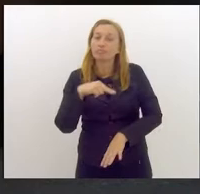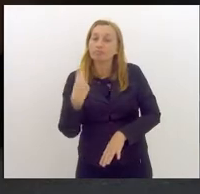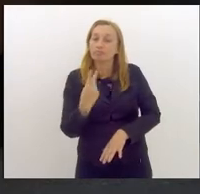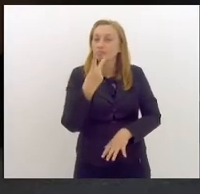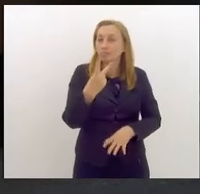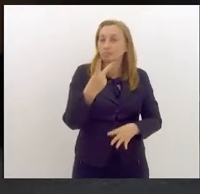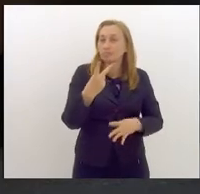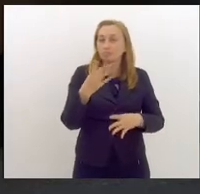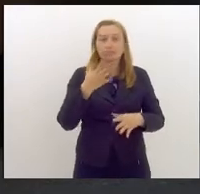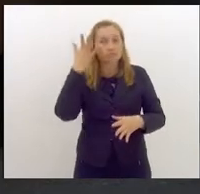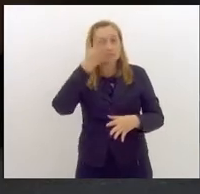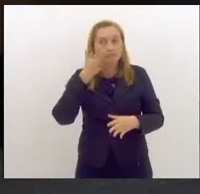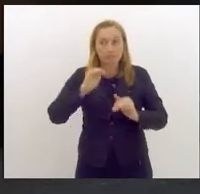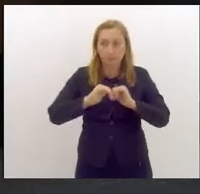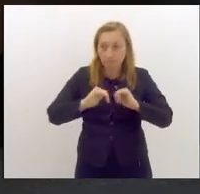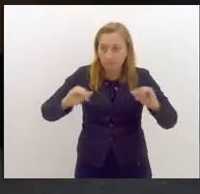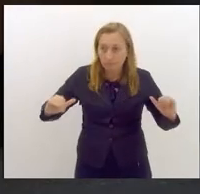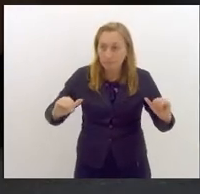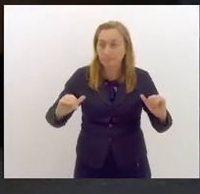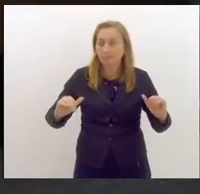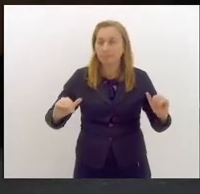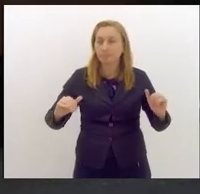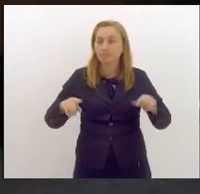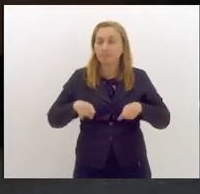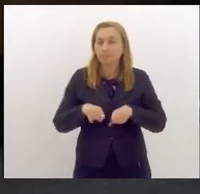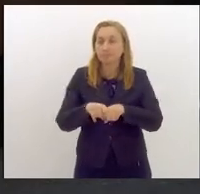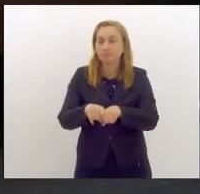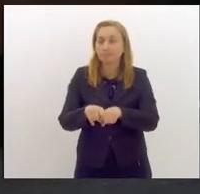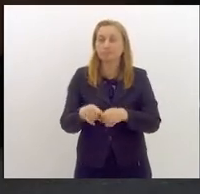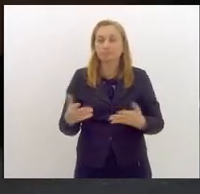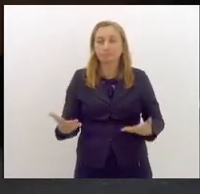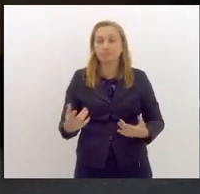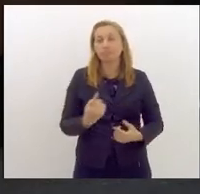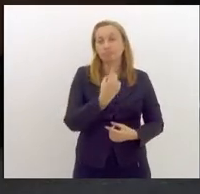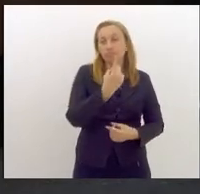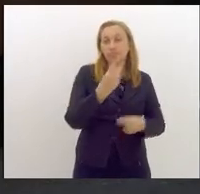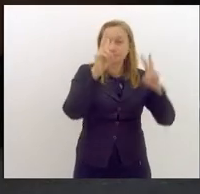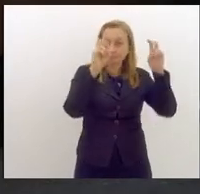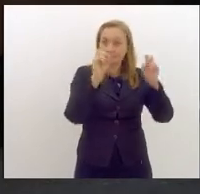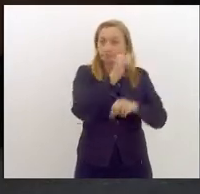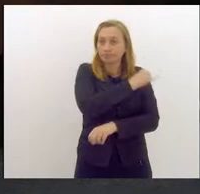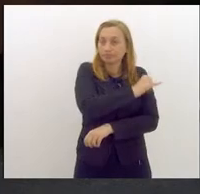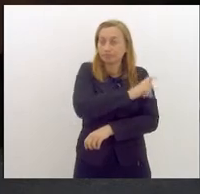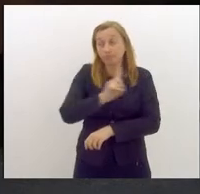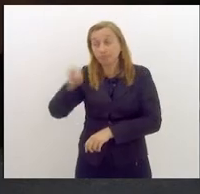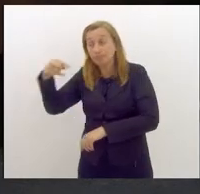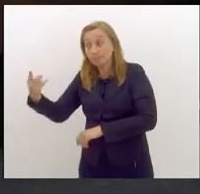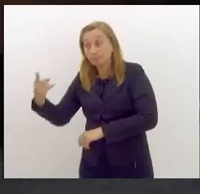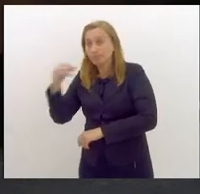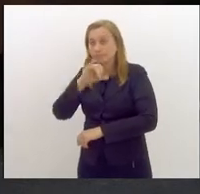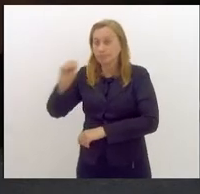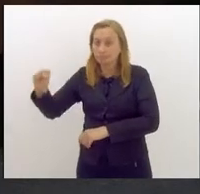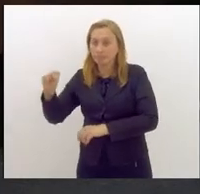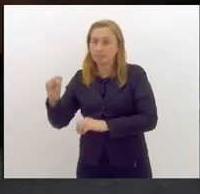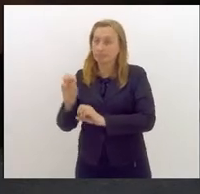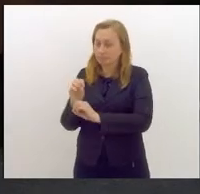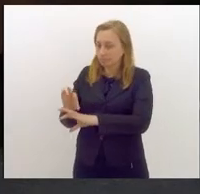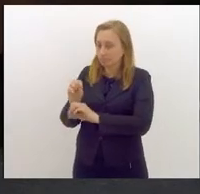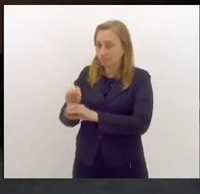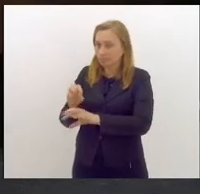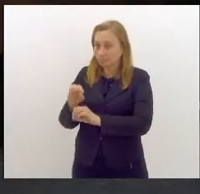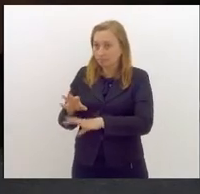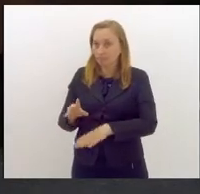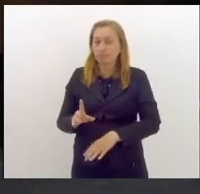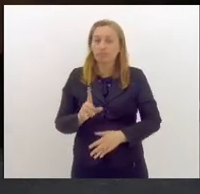mensagens separadas que tramitassem simultaneamente uma sobre a questão do Rio e outra questão de semestre da educação em